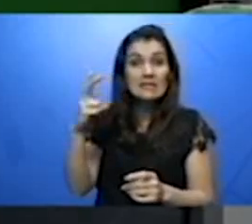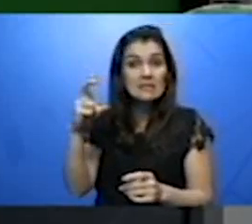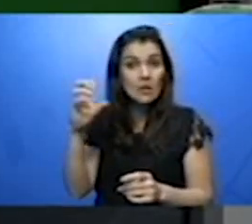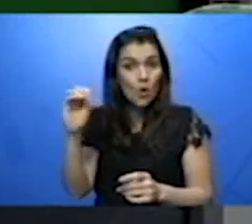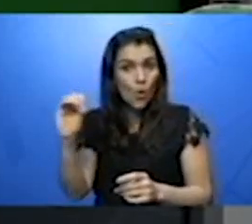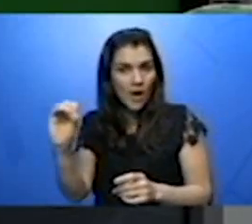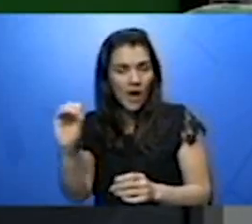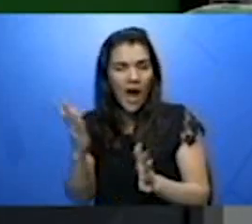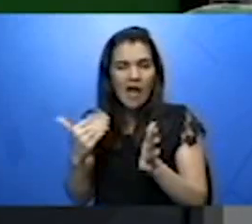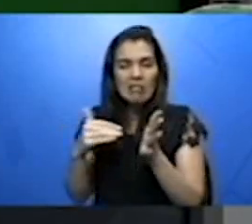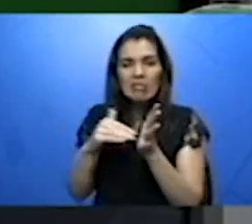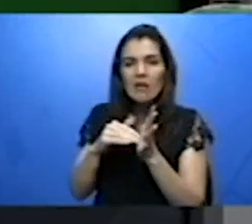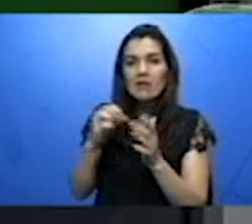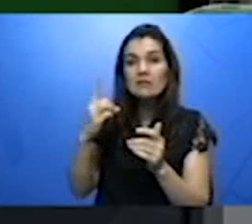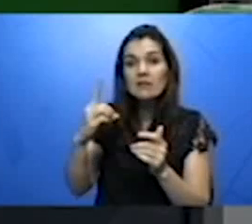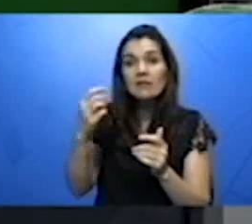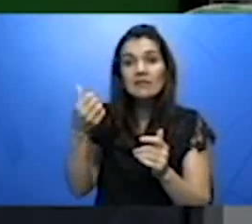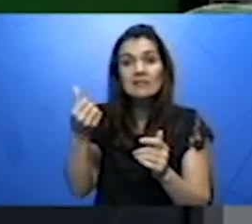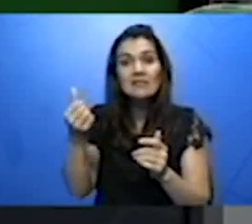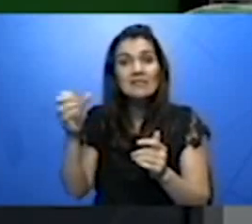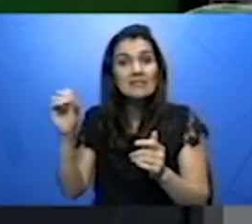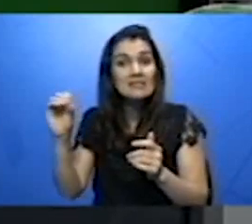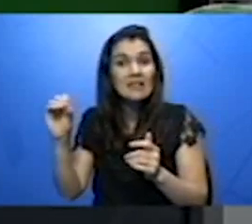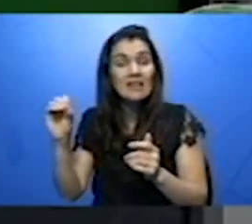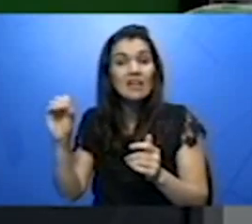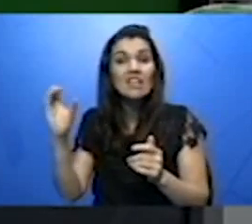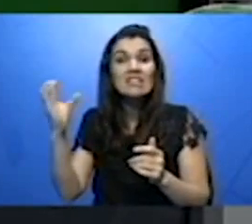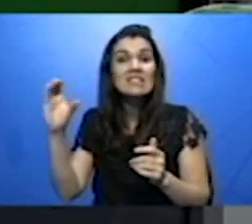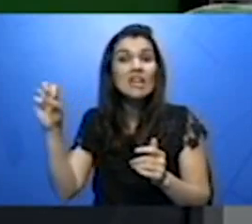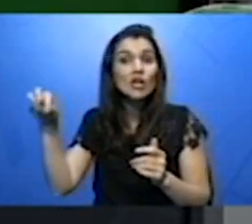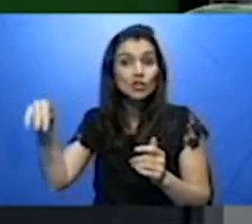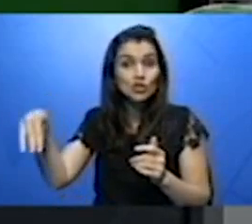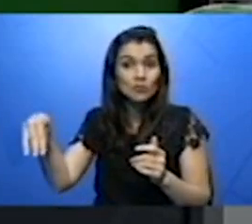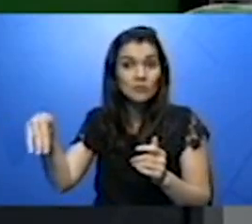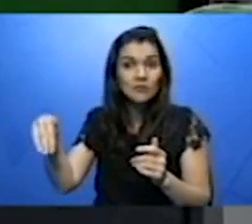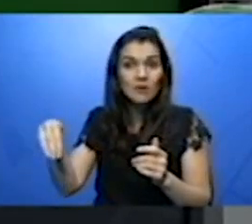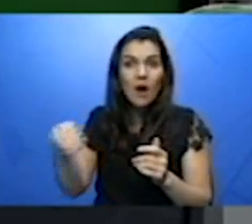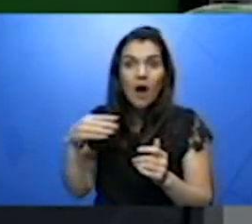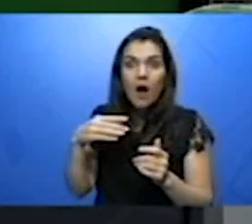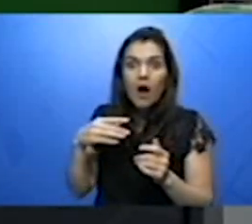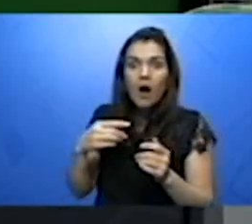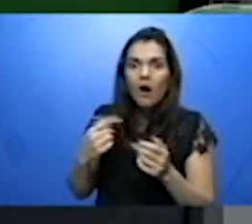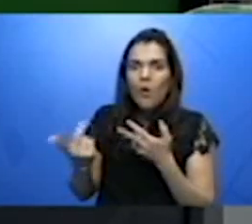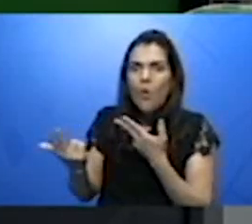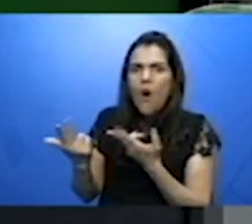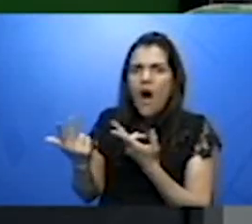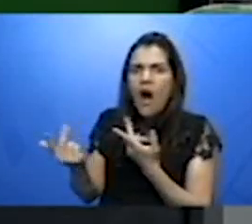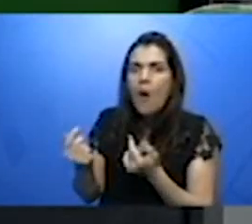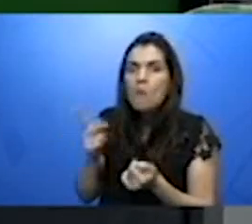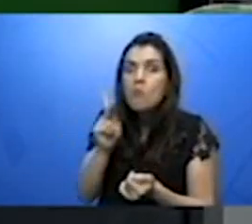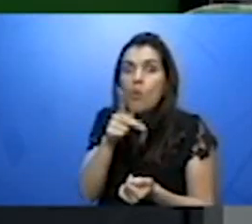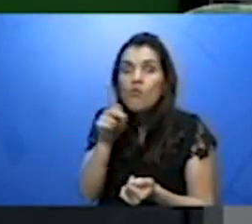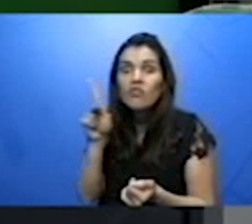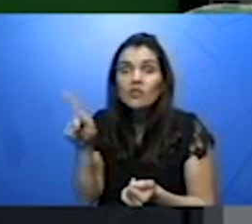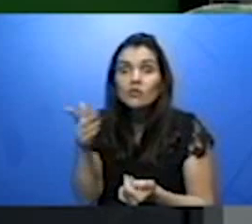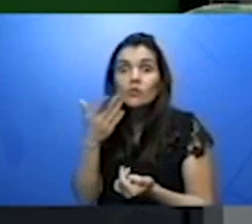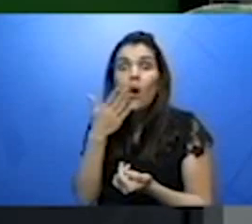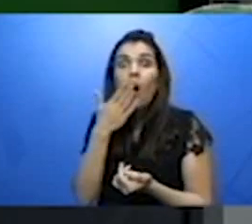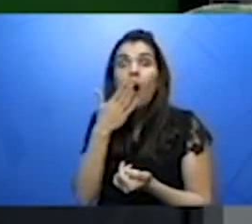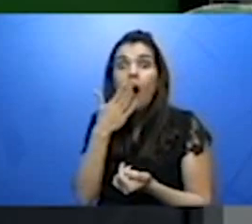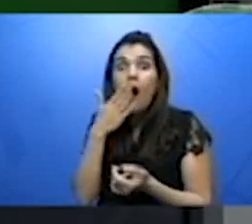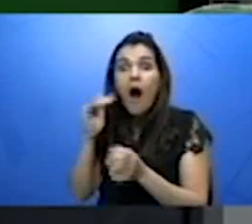e 170 cm gente lembra que eu falei para você que eu tinha uns 300 o bebê da girafa só pode nascer